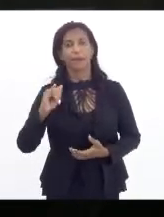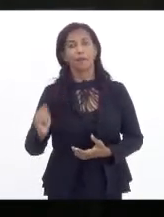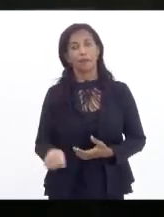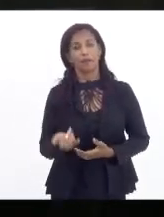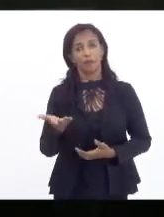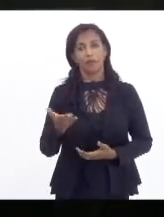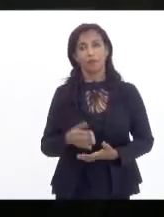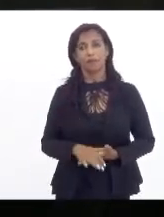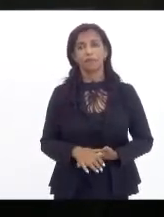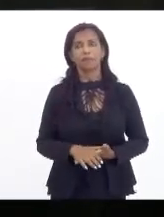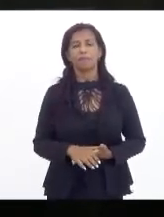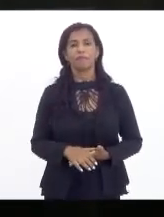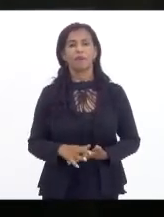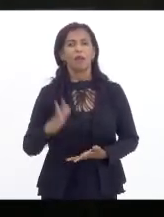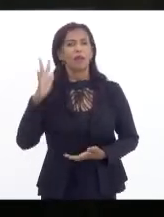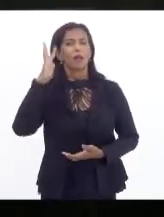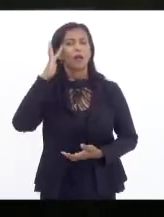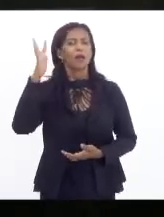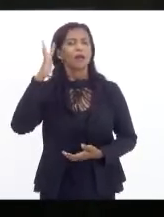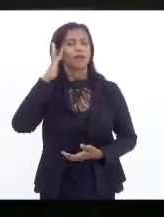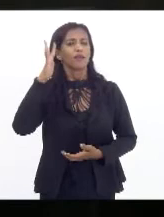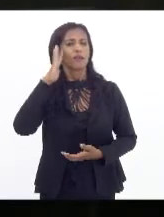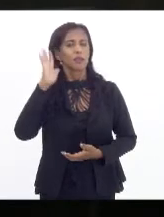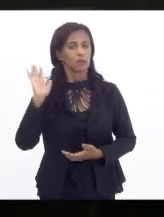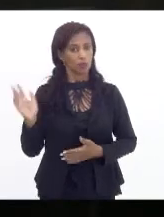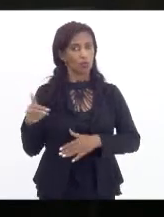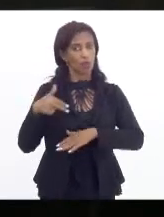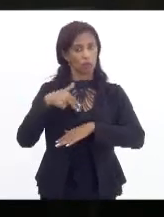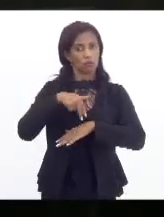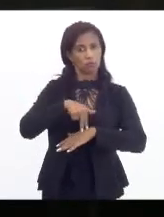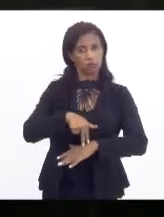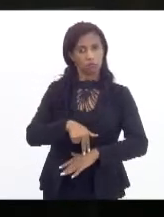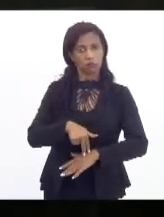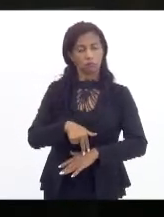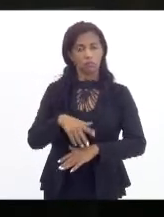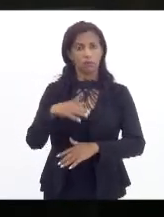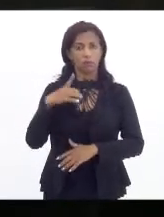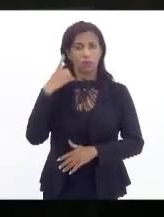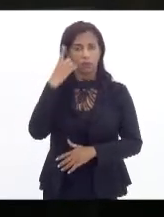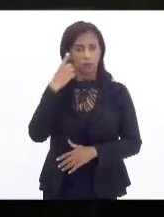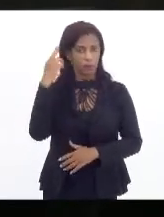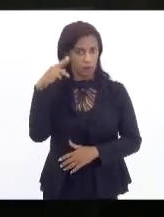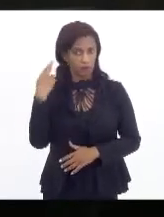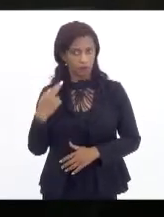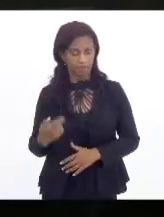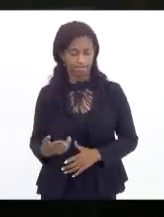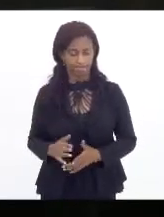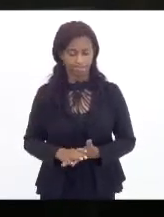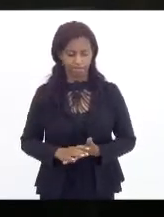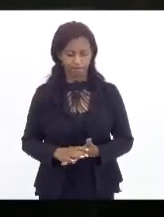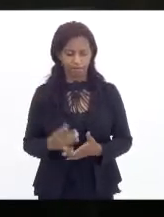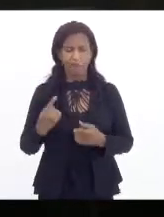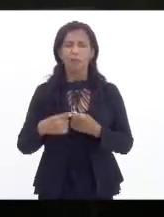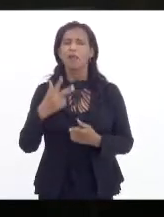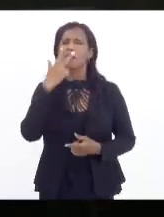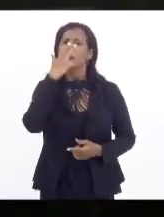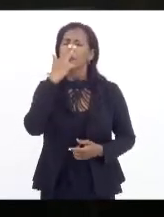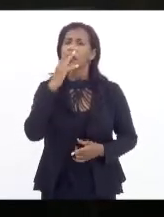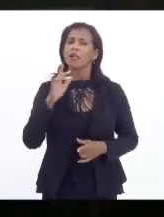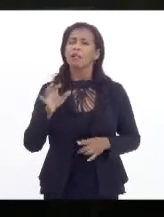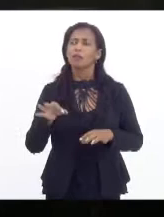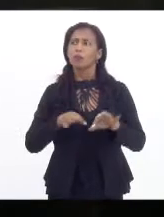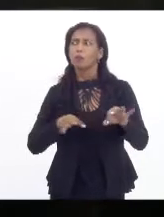aproveitar a reflexão que já vinha sendo feita aqui na tribuna pela deputada Renata Souza, porque me parece um